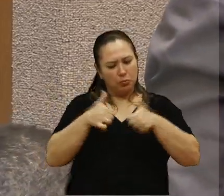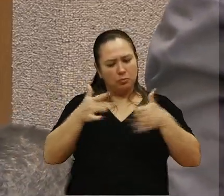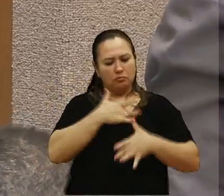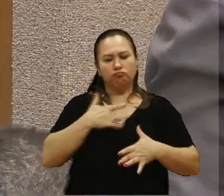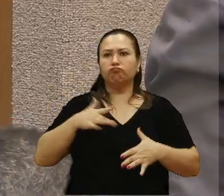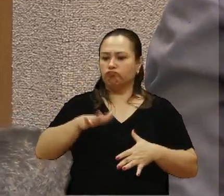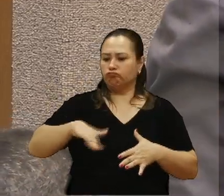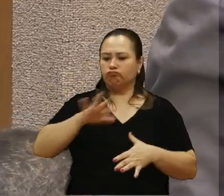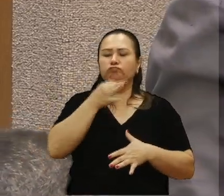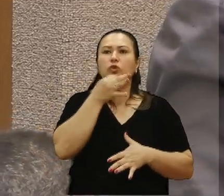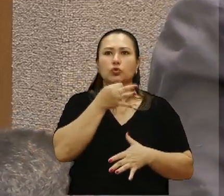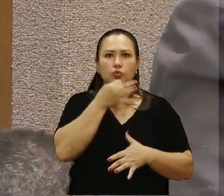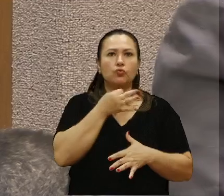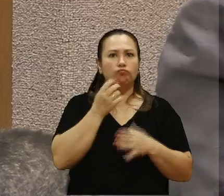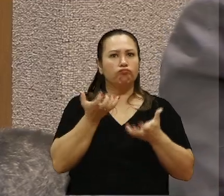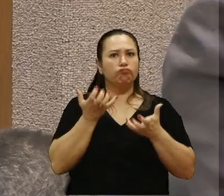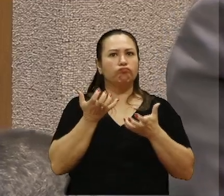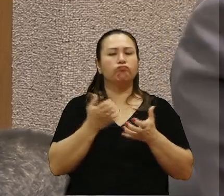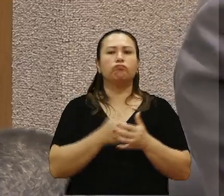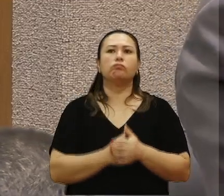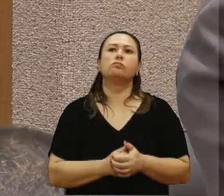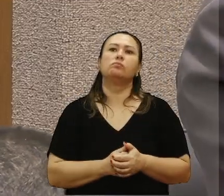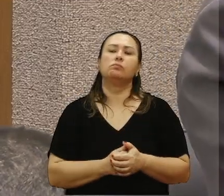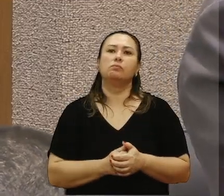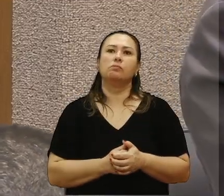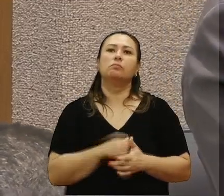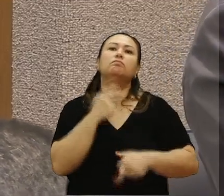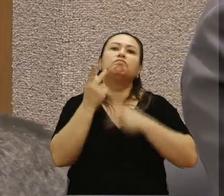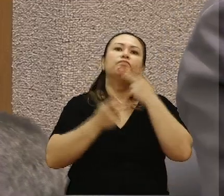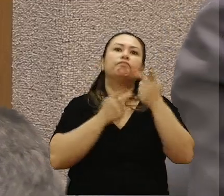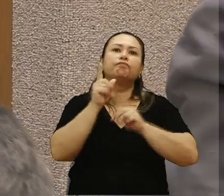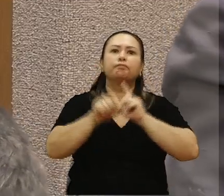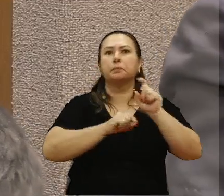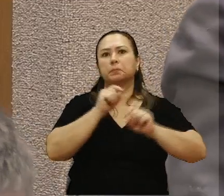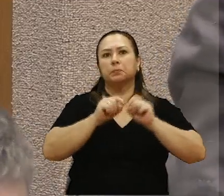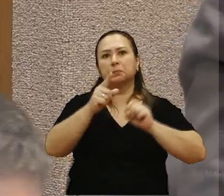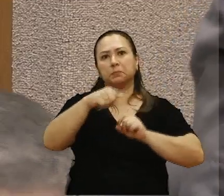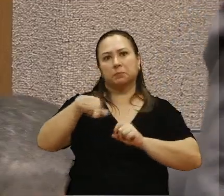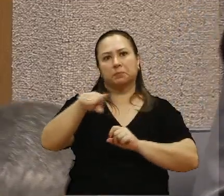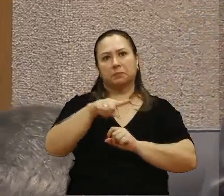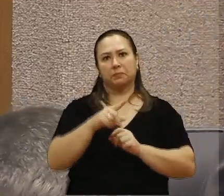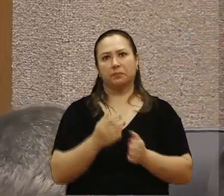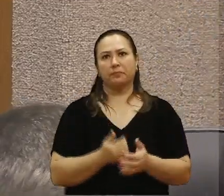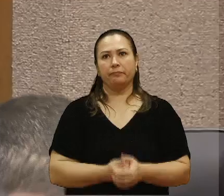Caxias e dizer que...